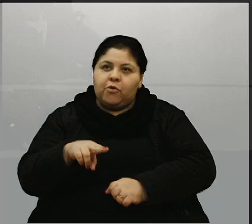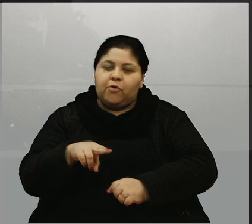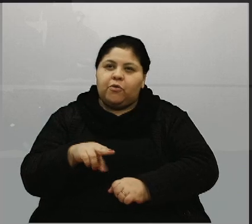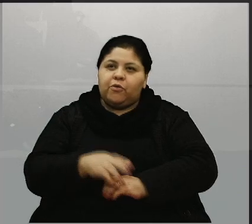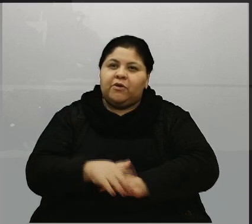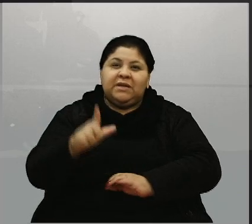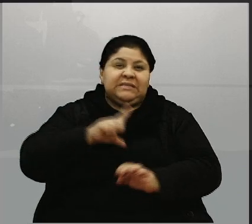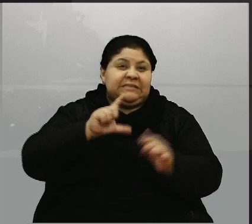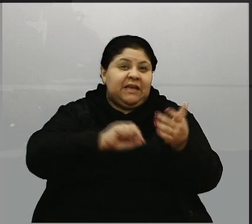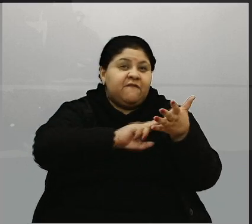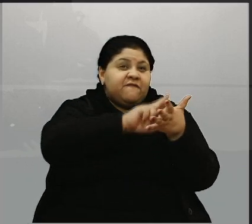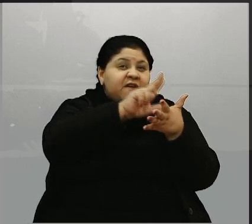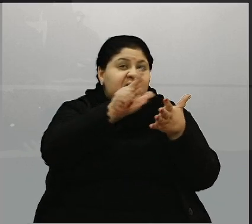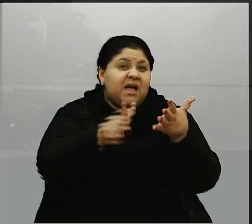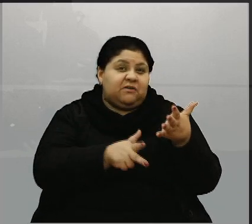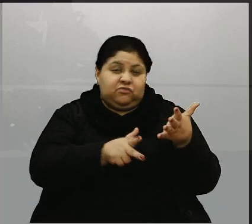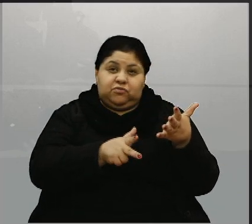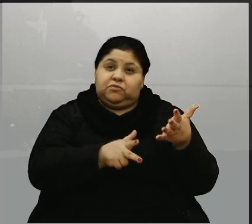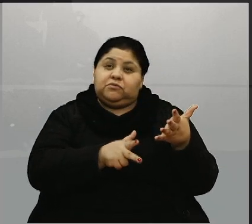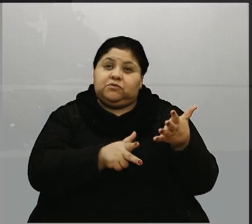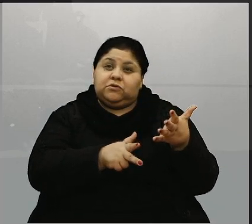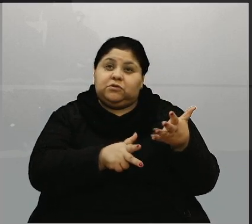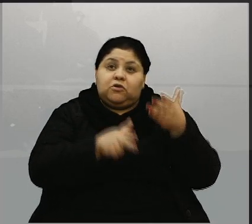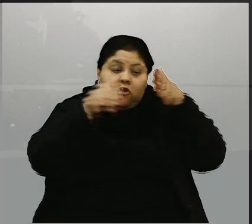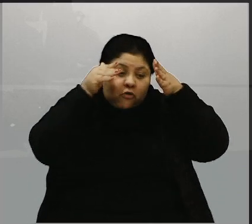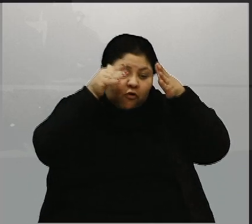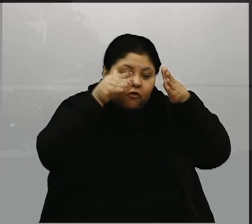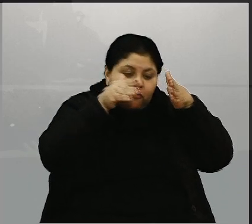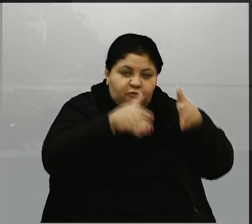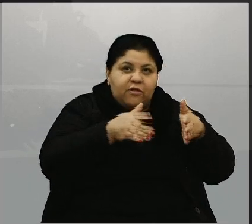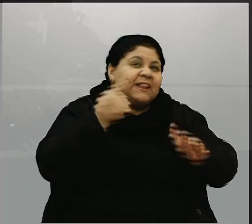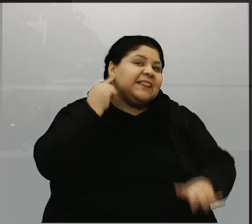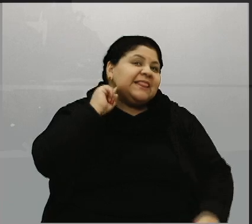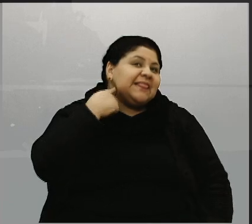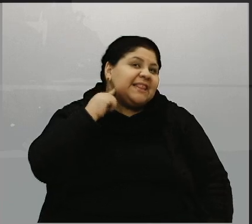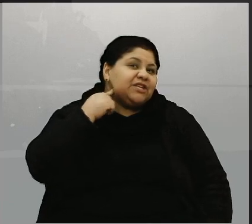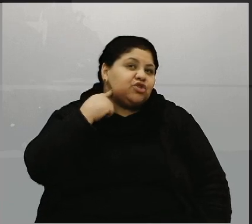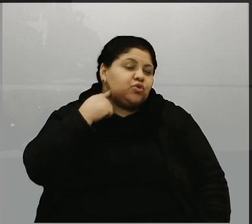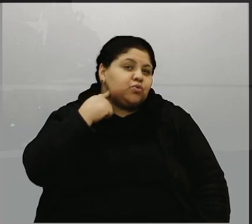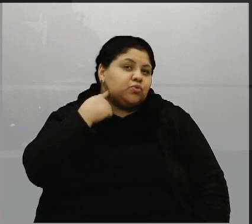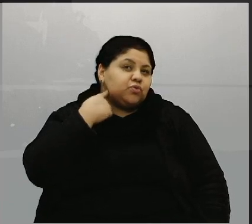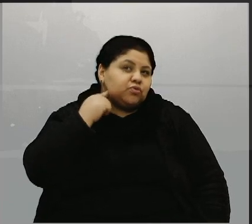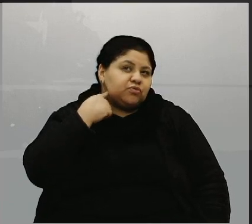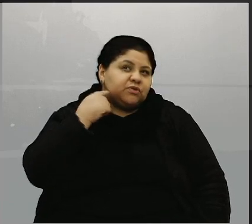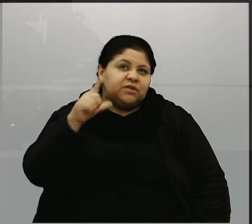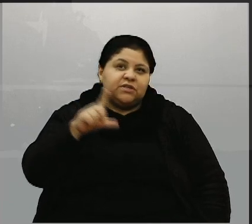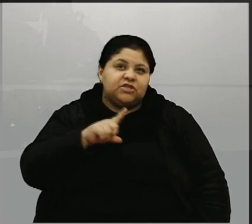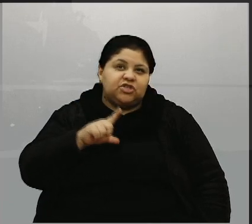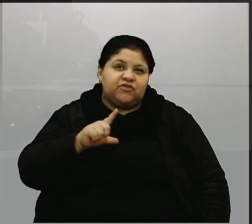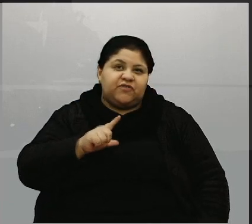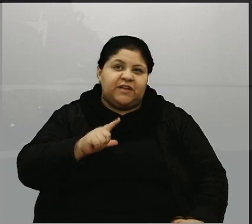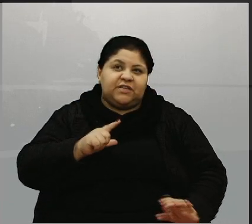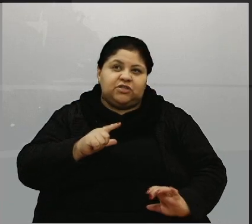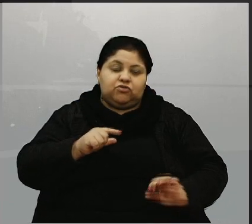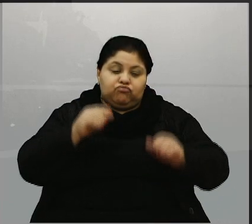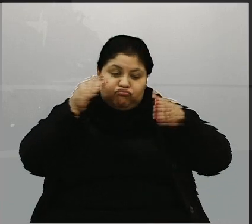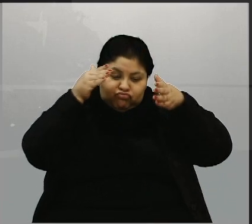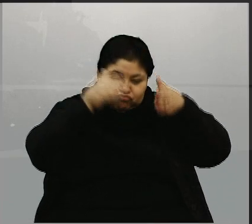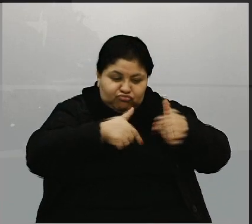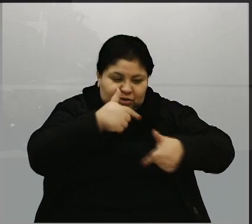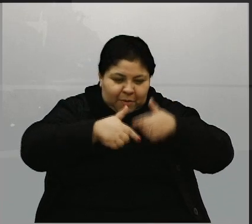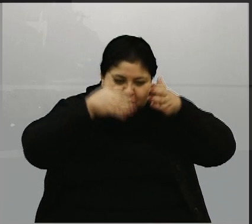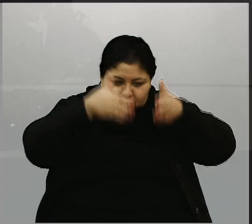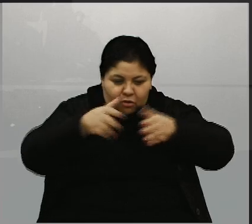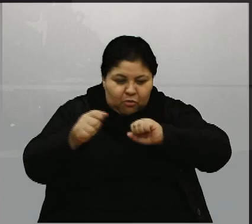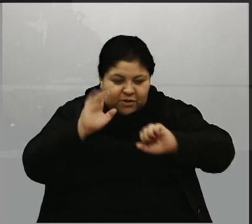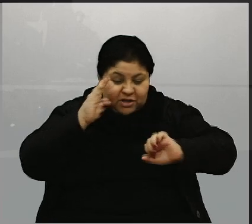Tem vários focos de lixo no bairro Reolon que poderiam, se tivesse uma ação centralizada, poderia se resolver tudo